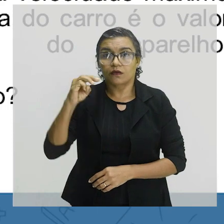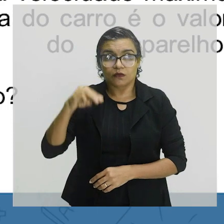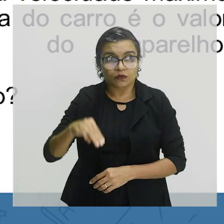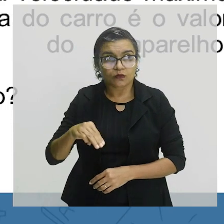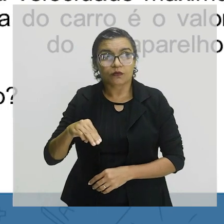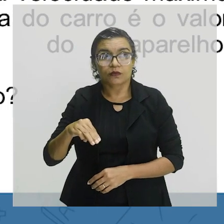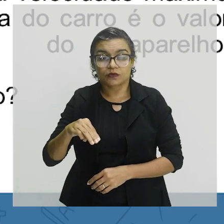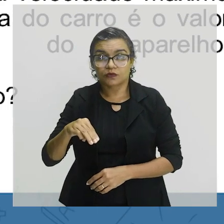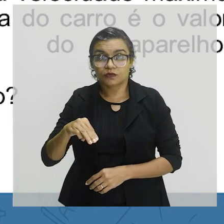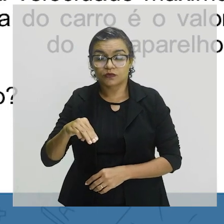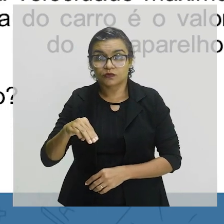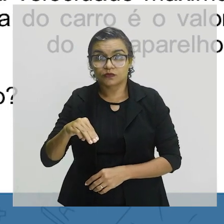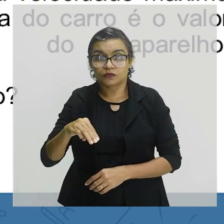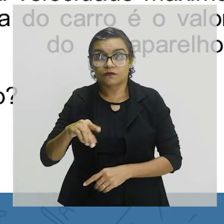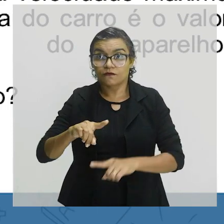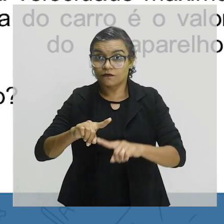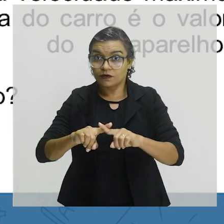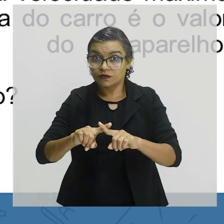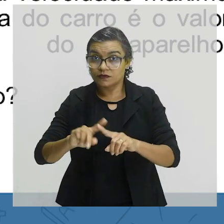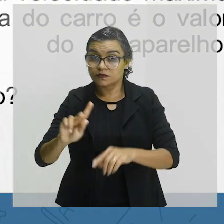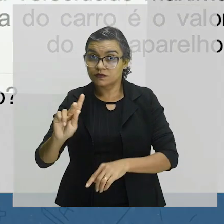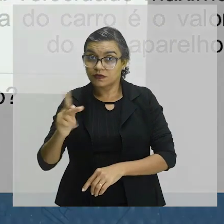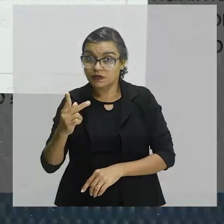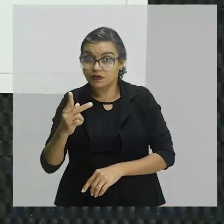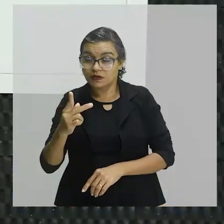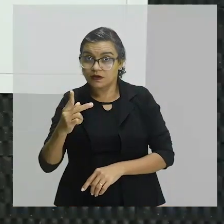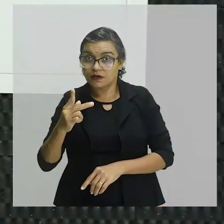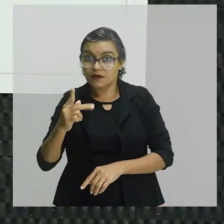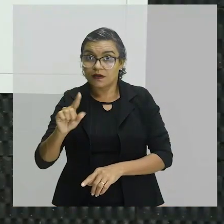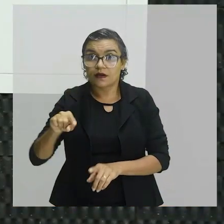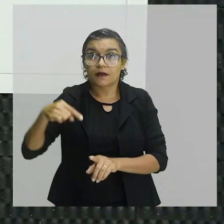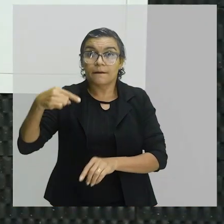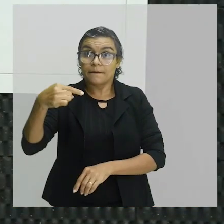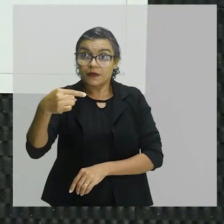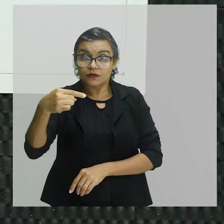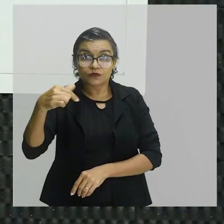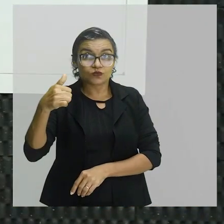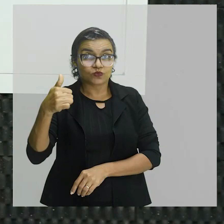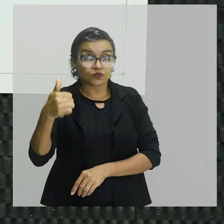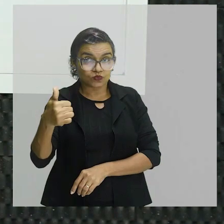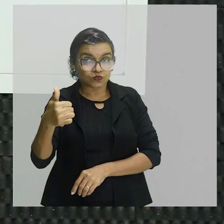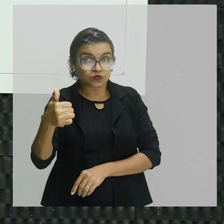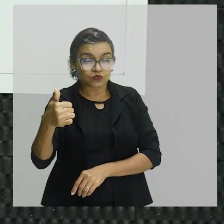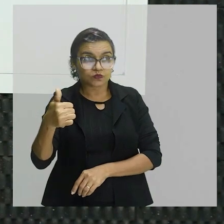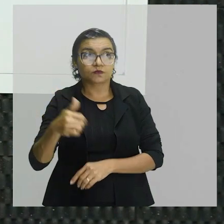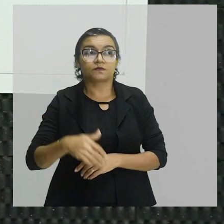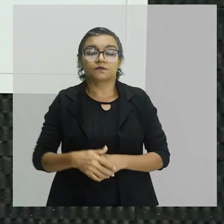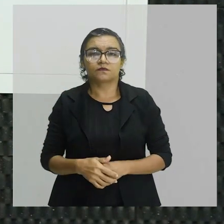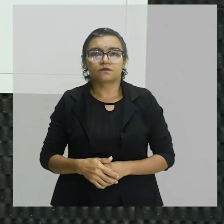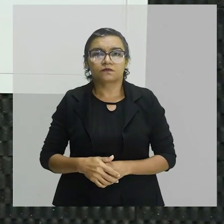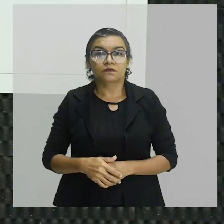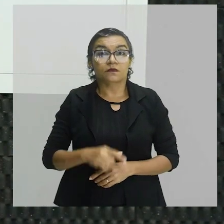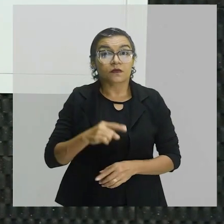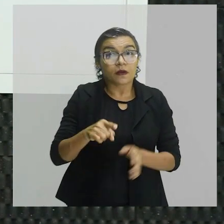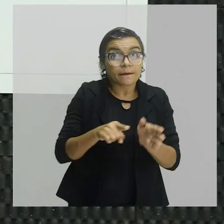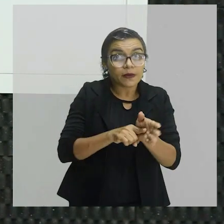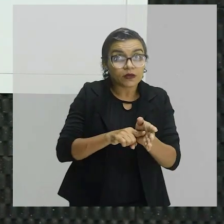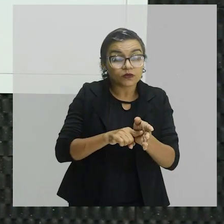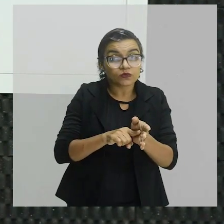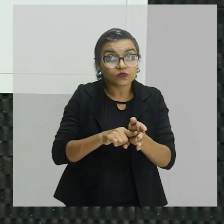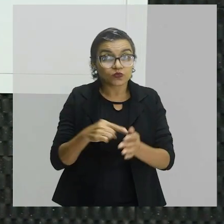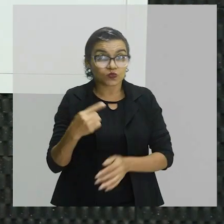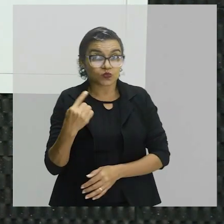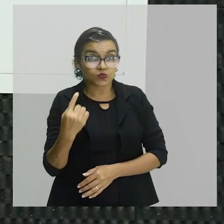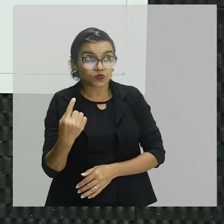1. Lembre-se, este menos 1 aqui em cima, certo? Quer dizer que ele está, na verdade,